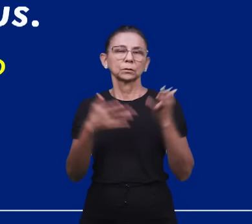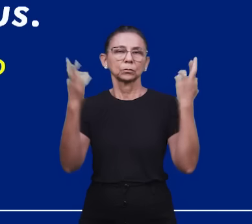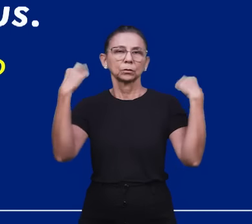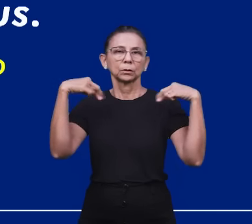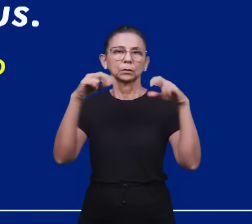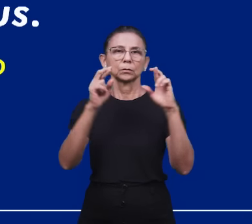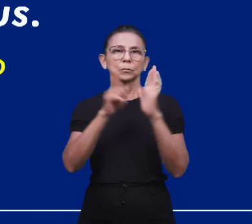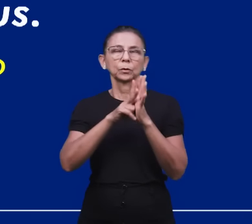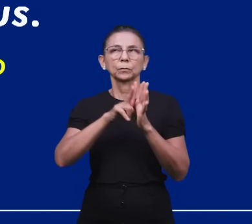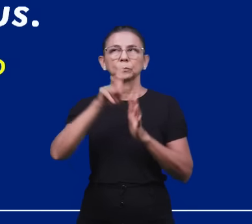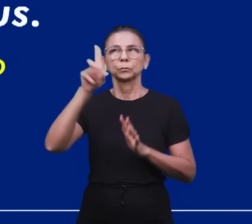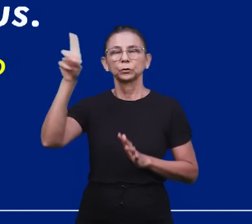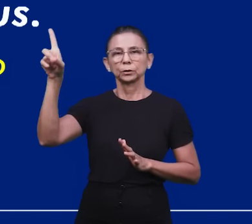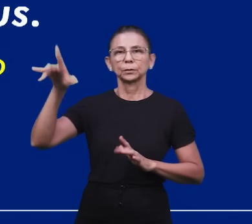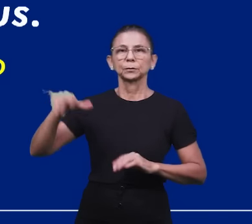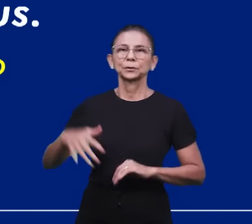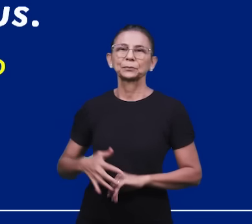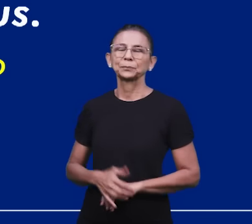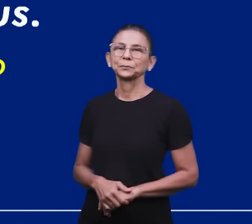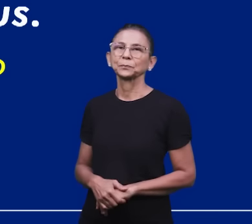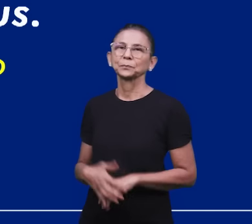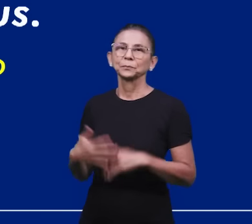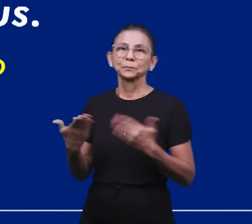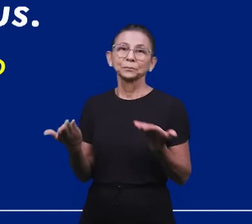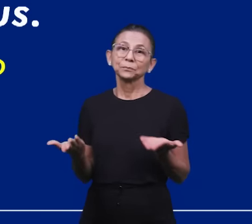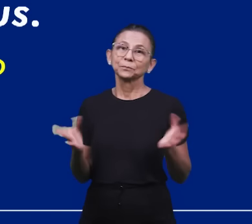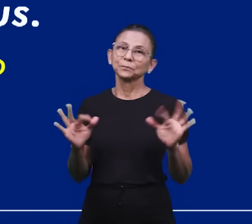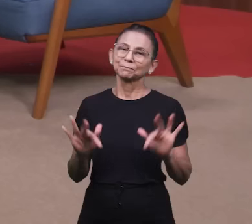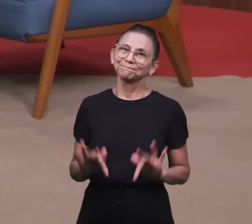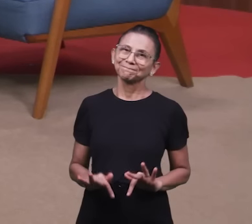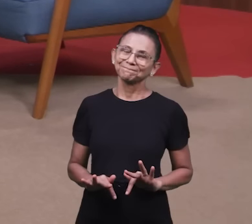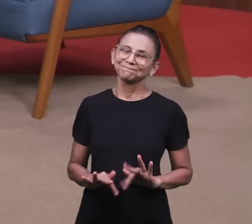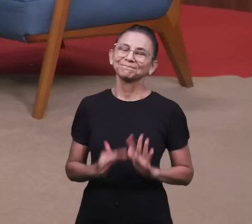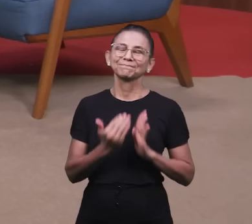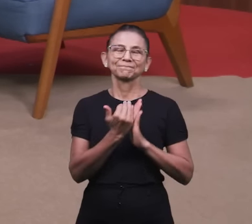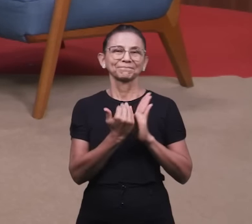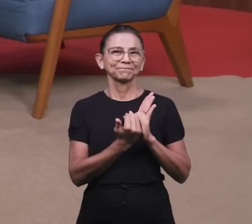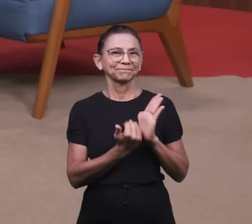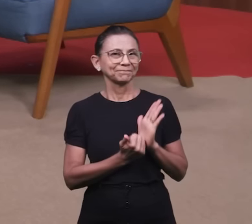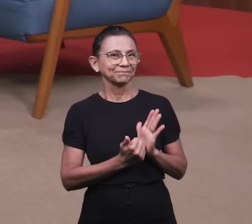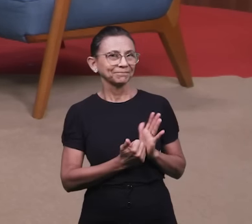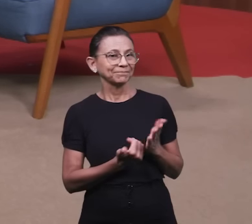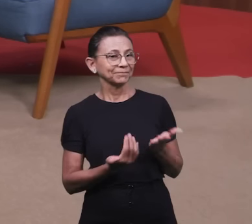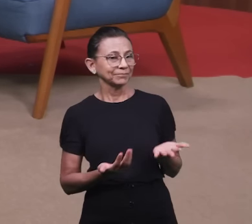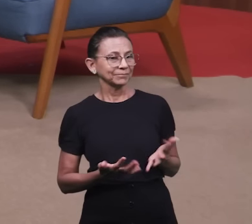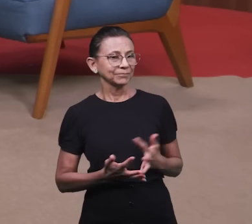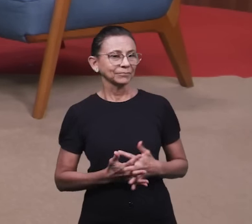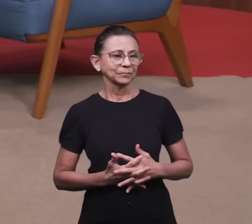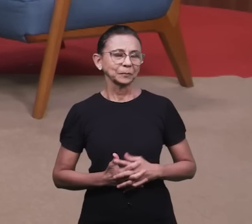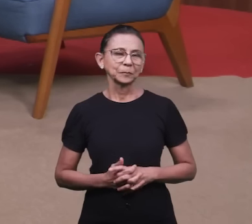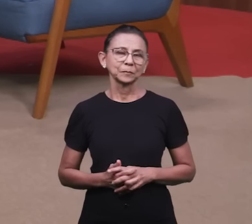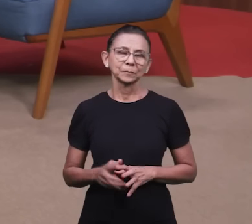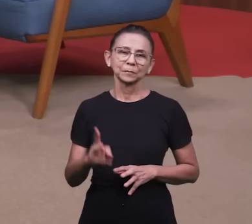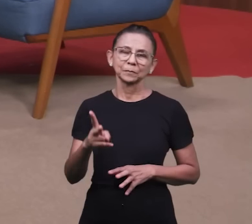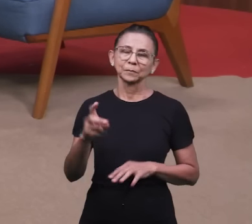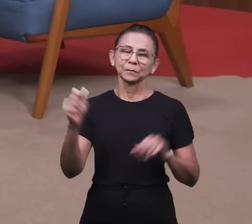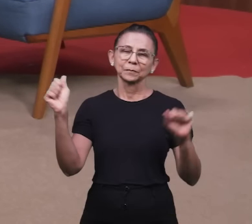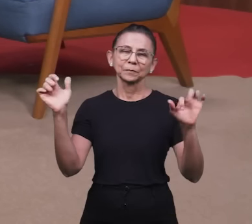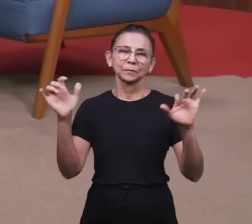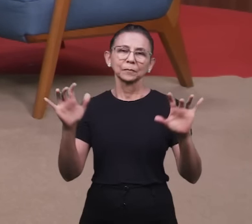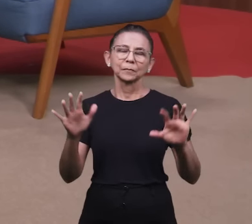O Senhor Jesus louvado seja o nome do senhor bom chegamos ao final desse quadro